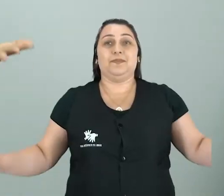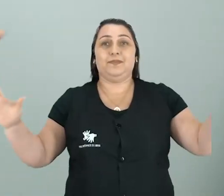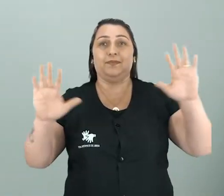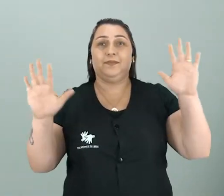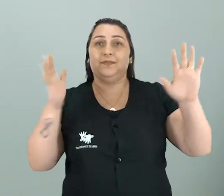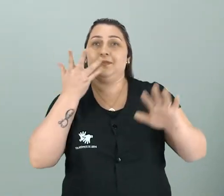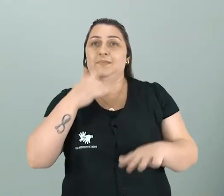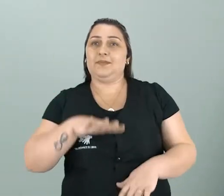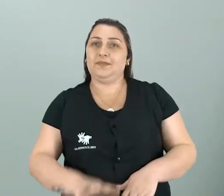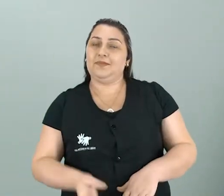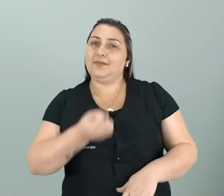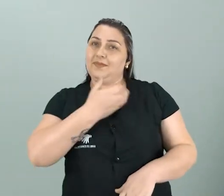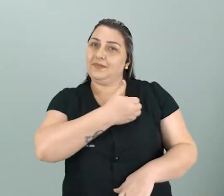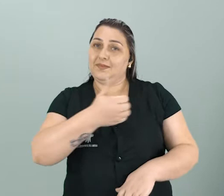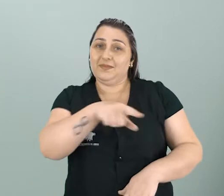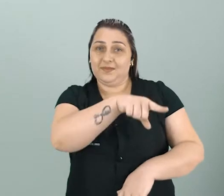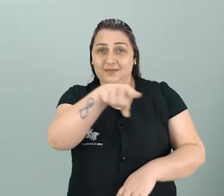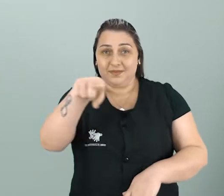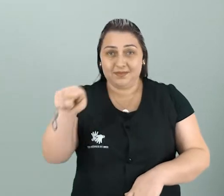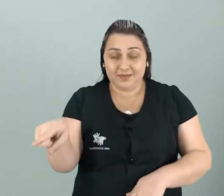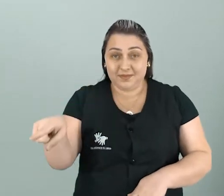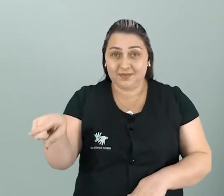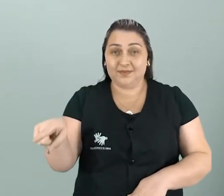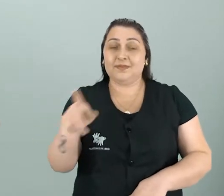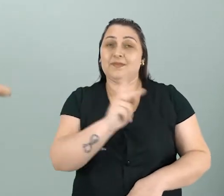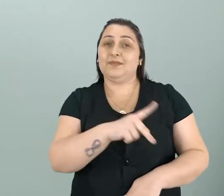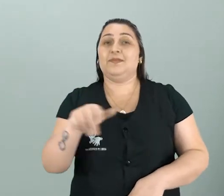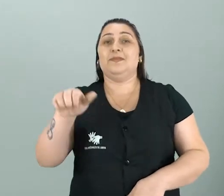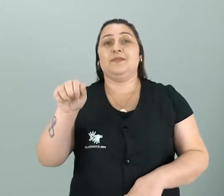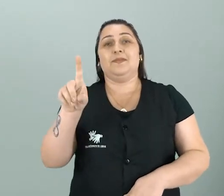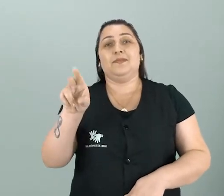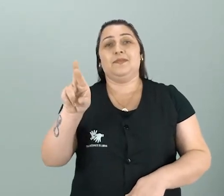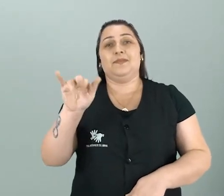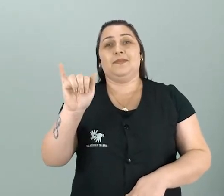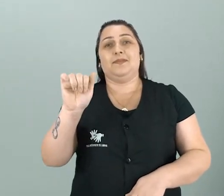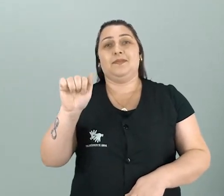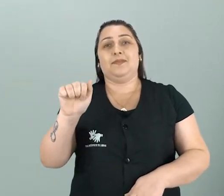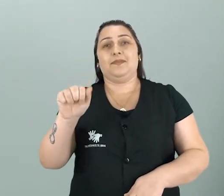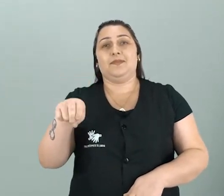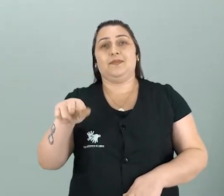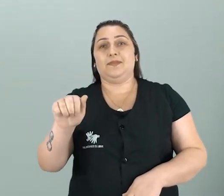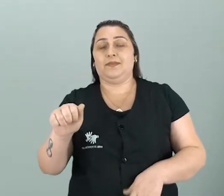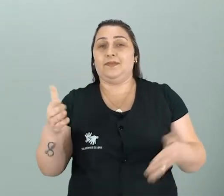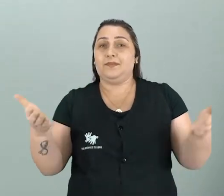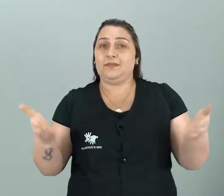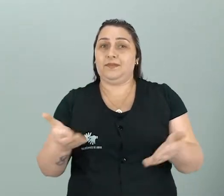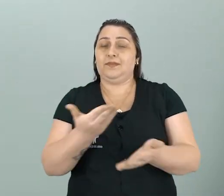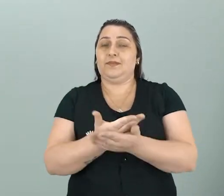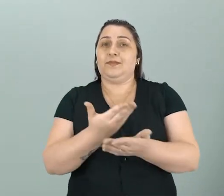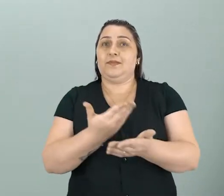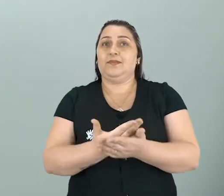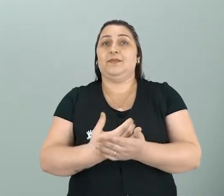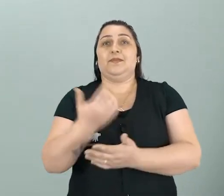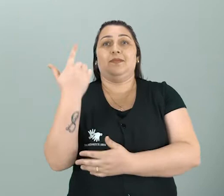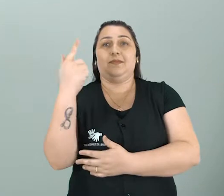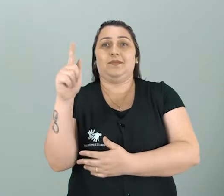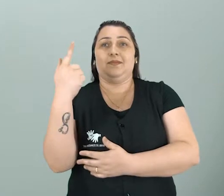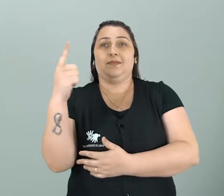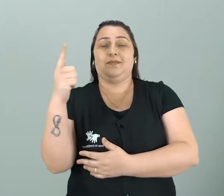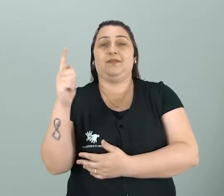o Olá crianças tudo bem com vocês só a professora Adriana estamos na aula de